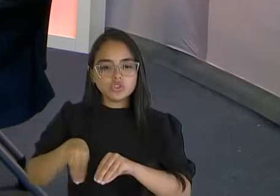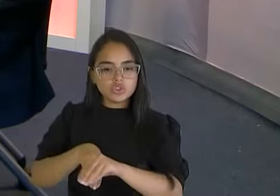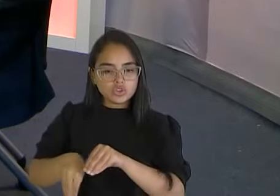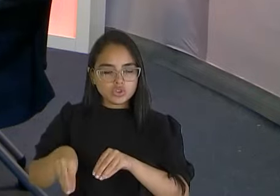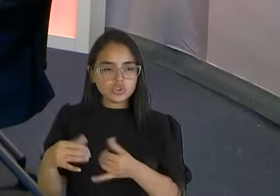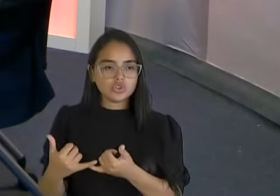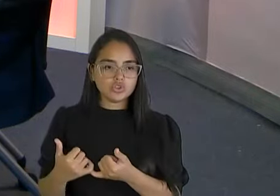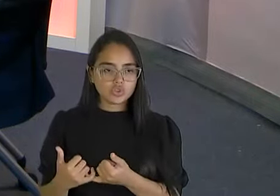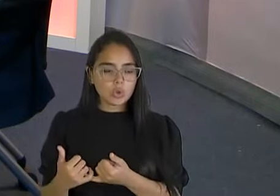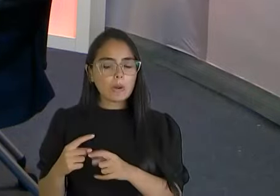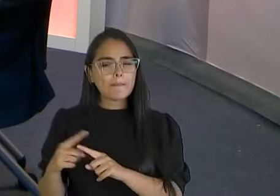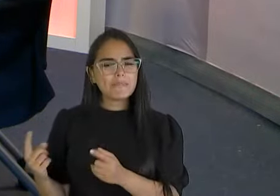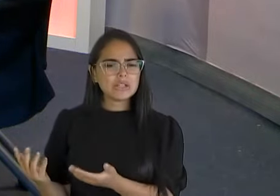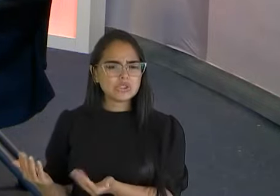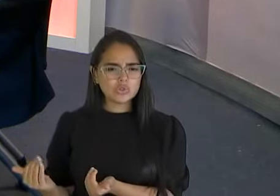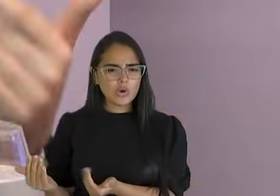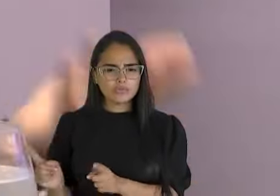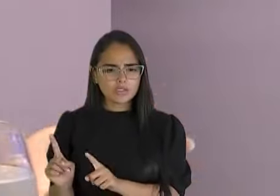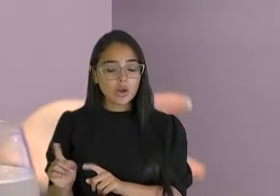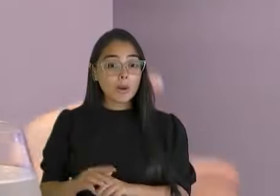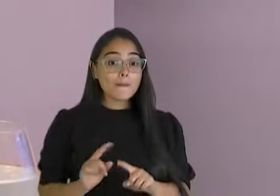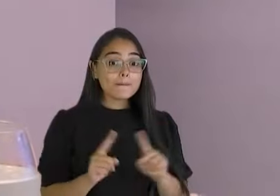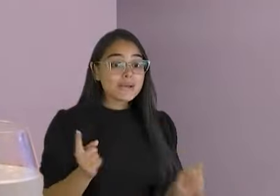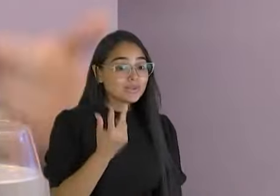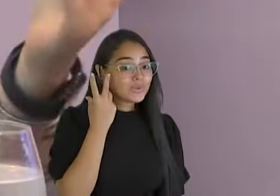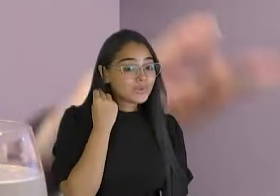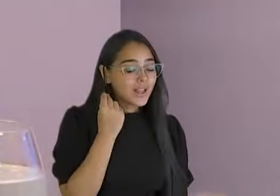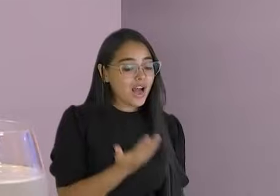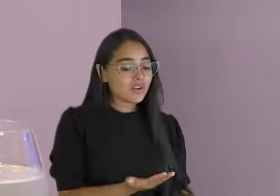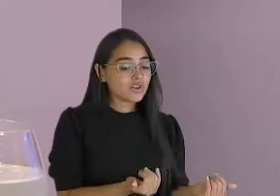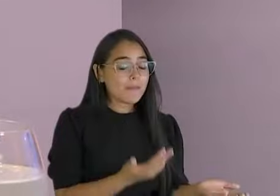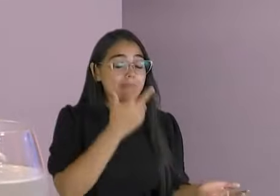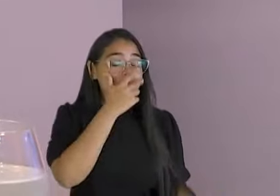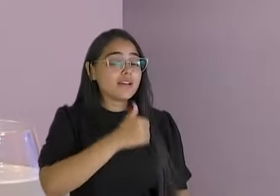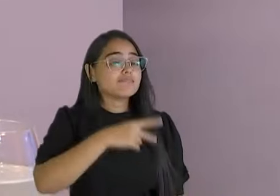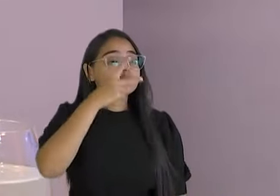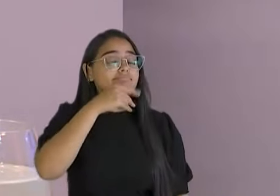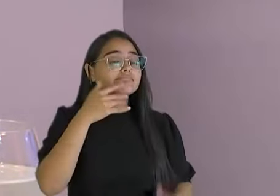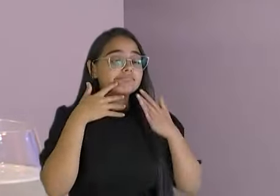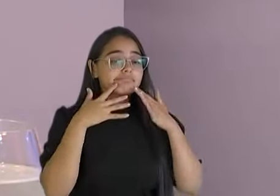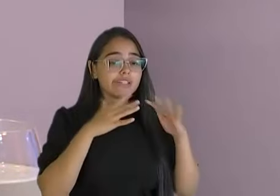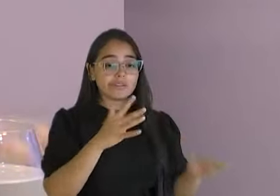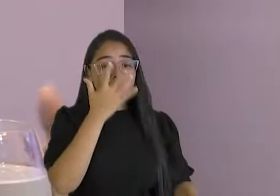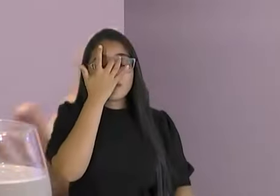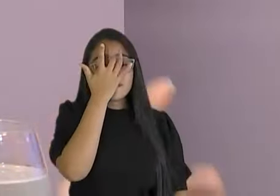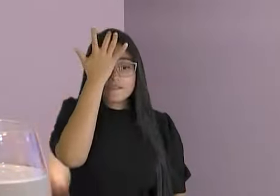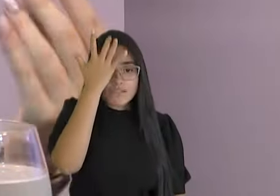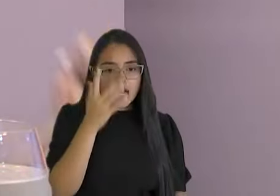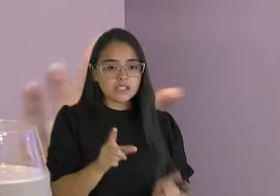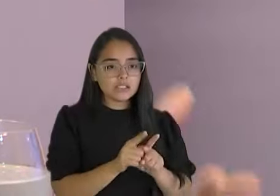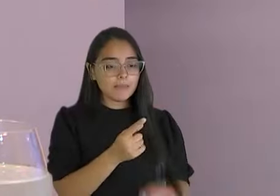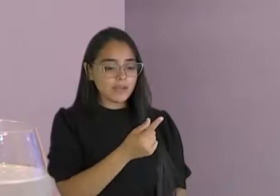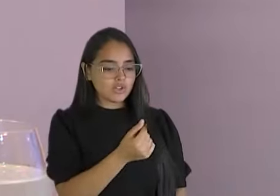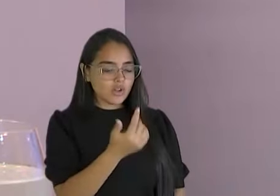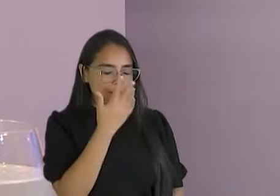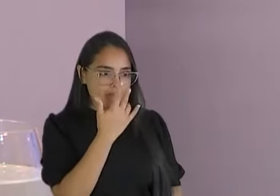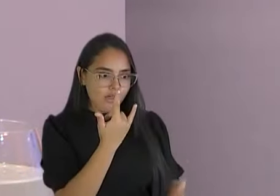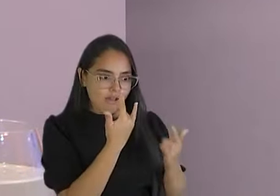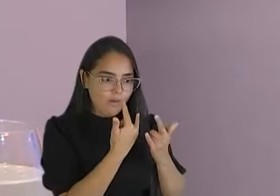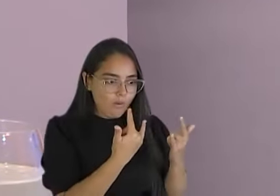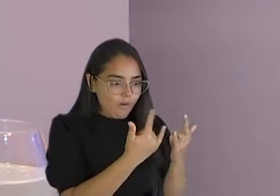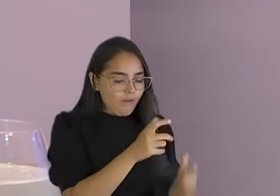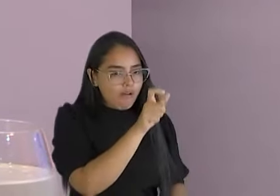jovens não era algo muito comum. E o celular tornou isso para o jovem muito, né, Que é uma acessível. coisa Cada vez fácil mais também, né? cedo. Sim. Sim, e o dinheiro fácil chama a atenção do